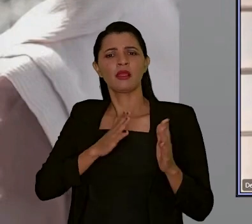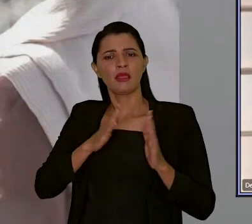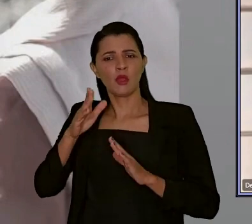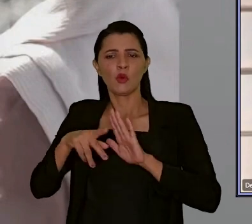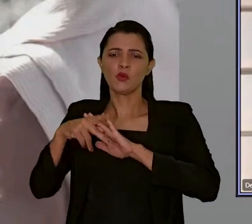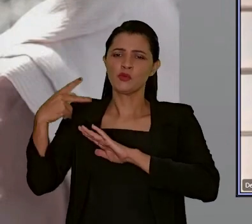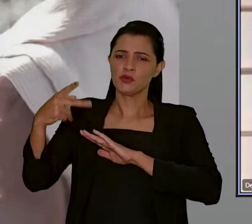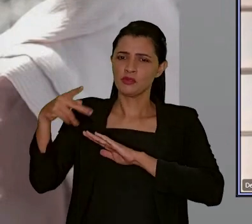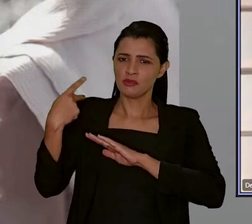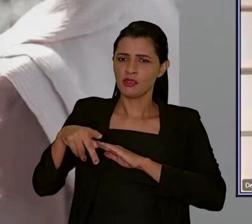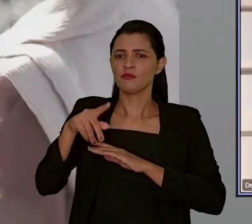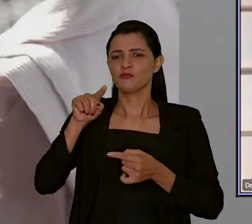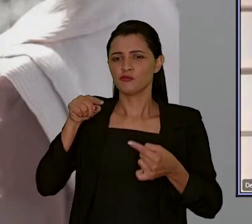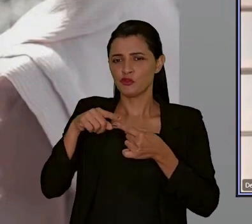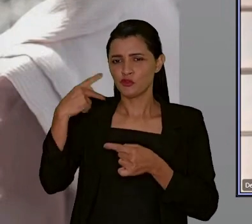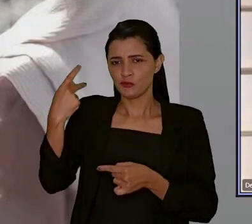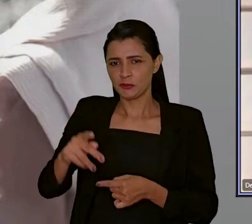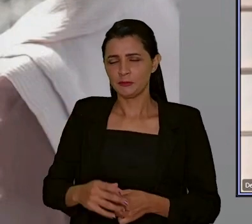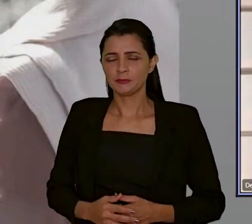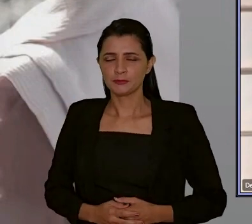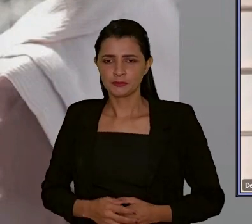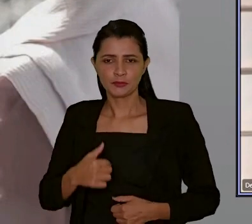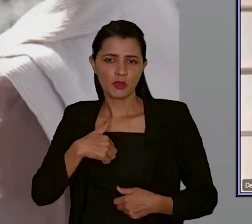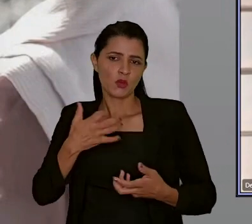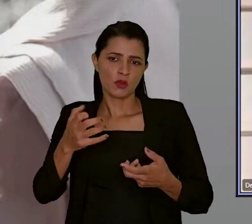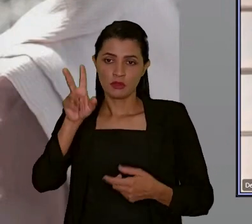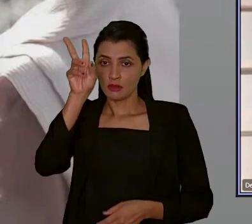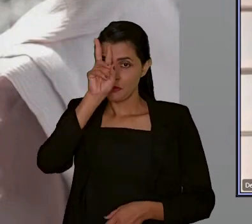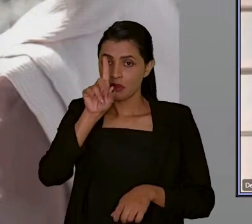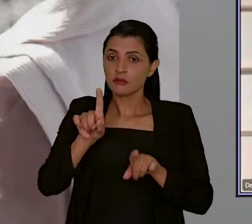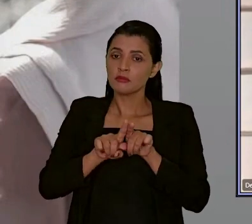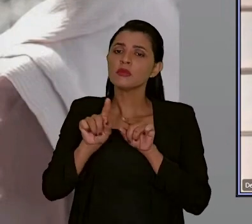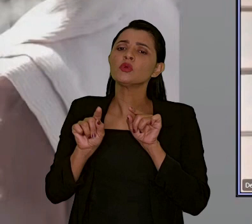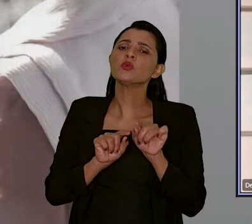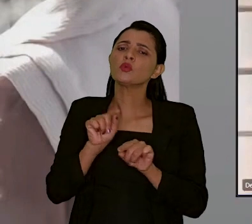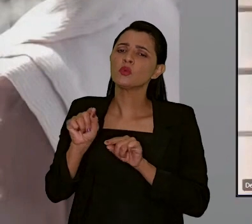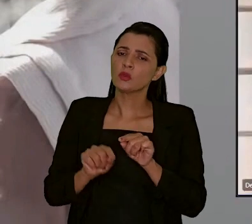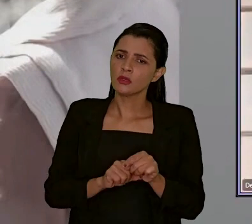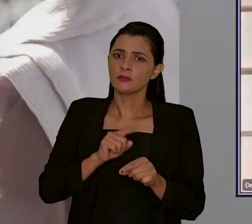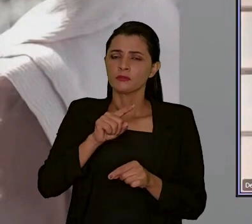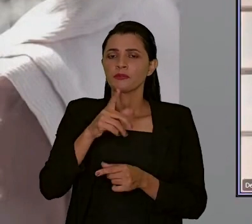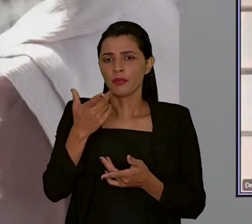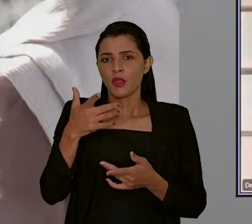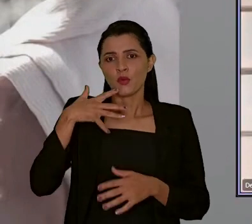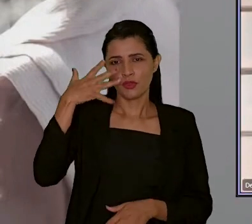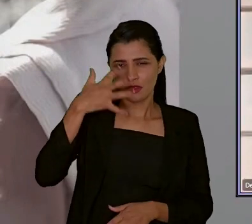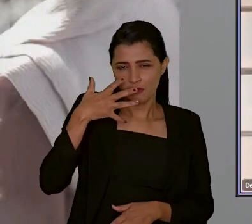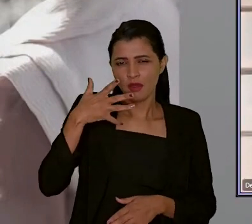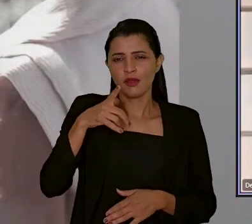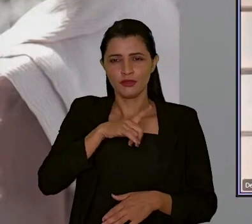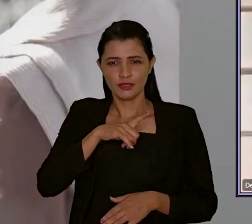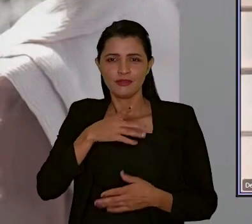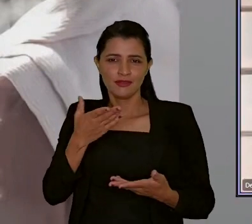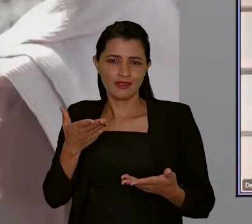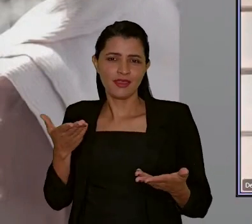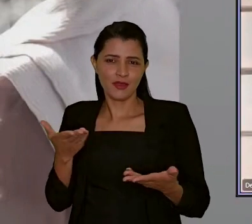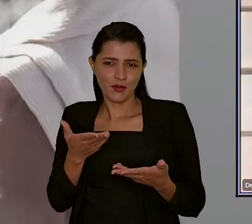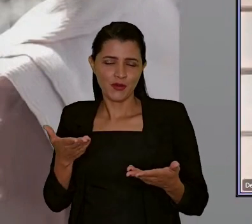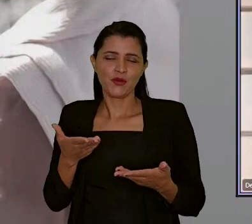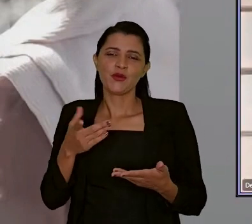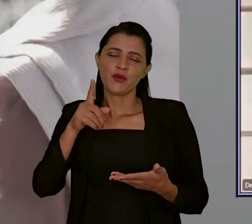seu tempo e a sua missão. Eu gostaria de lembrar que, além do debate, que com certeza será